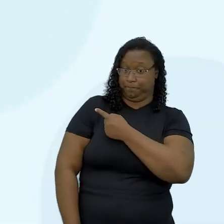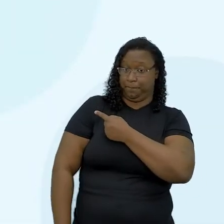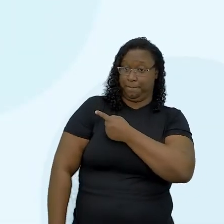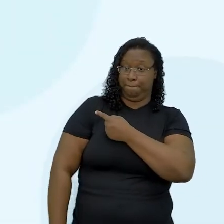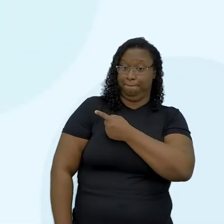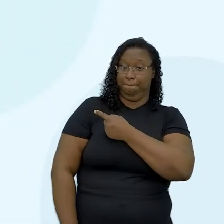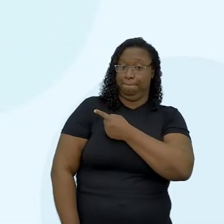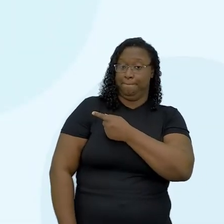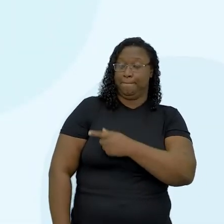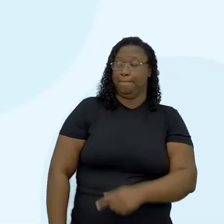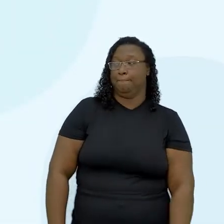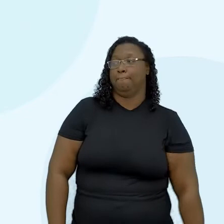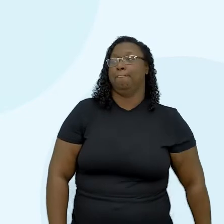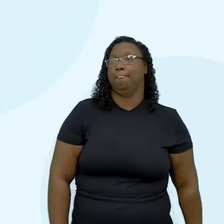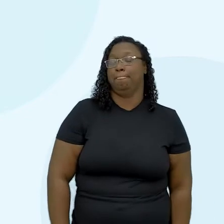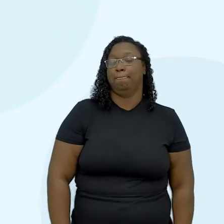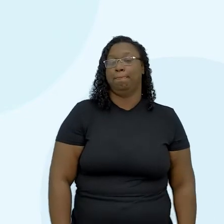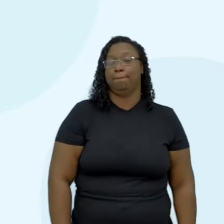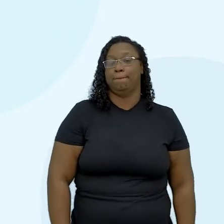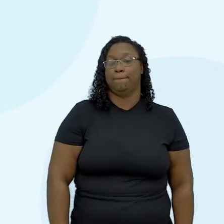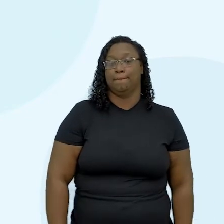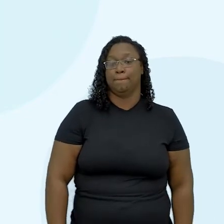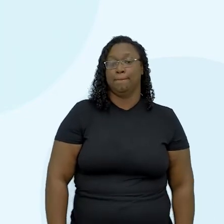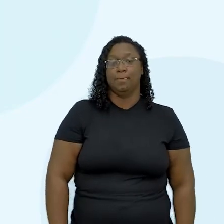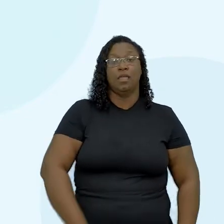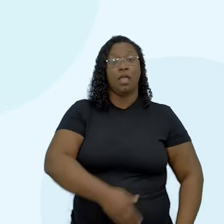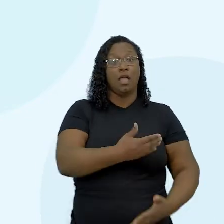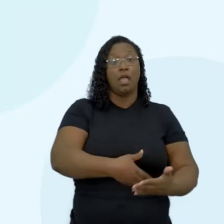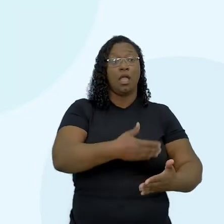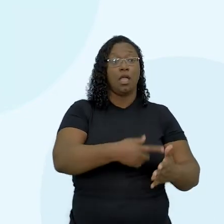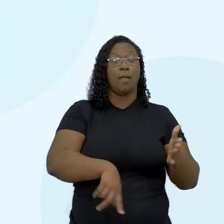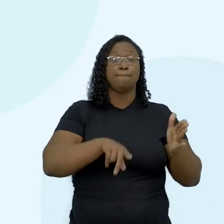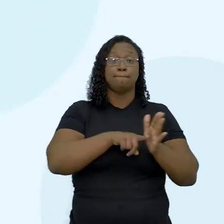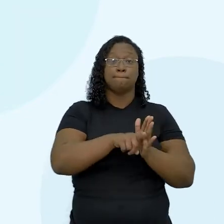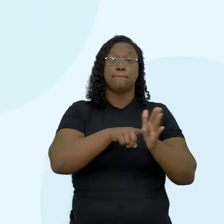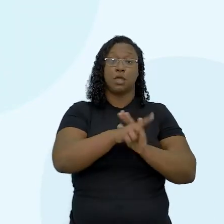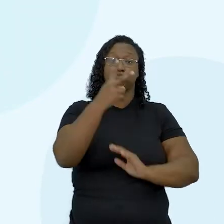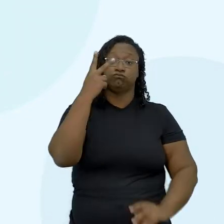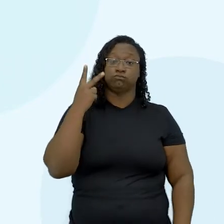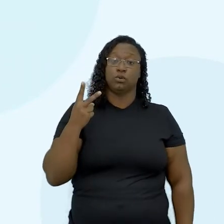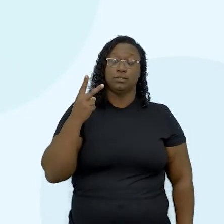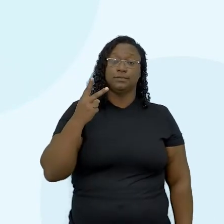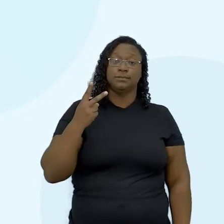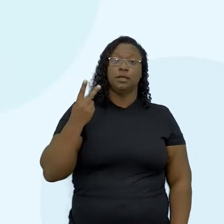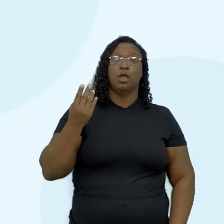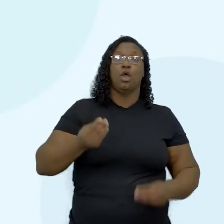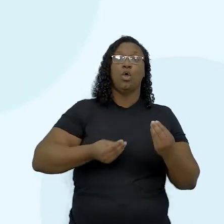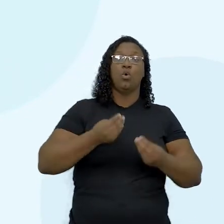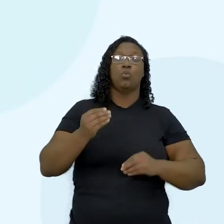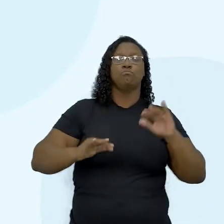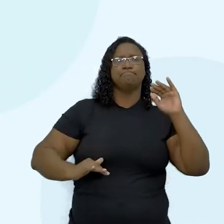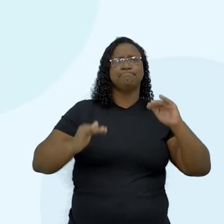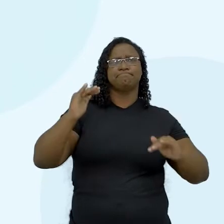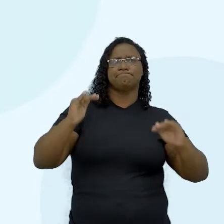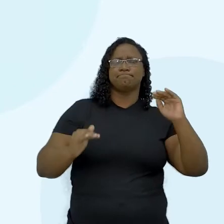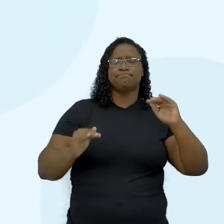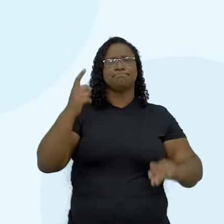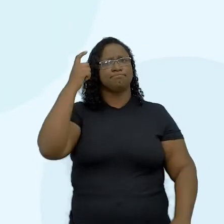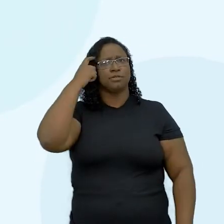ó, essa era a proposta da questão 2, levantar algumas hipóteses, né, pensando aí nesse consumo. E por